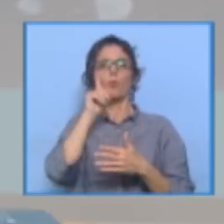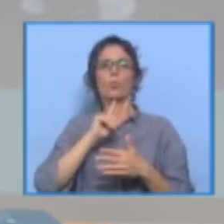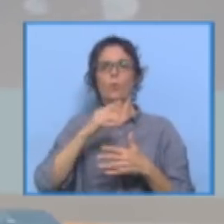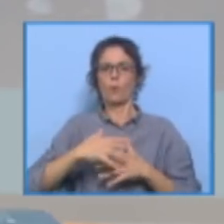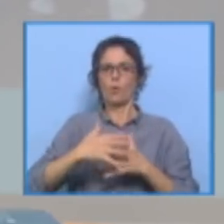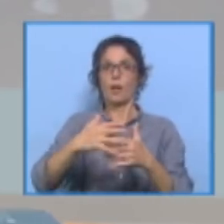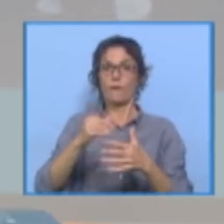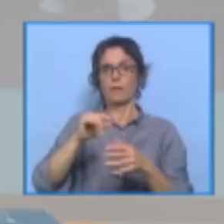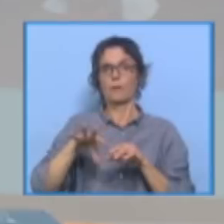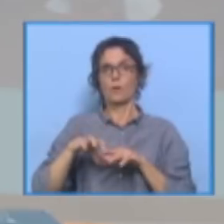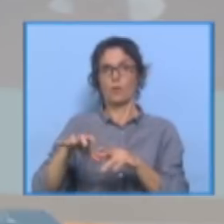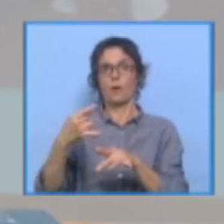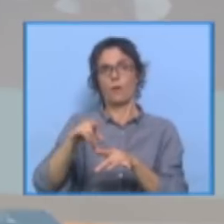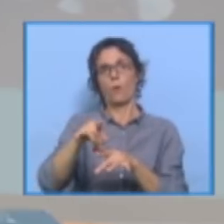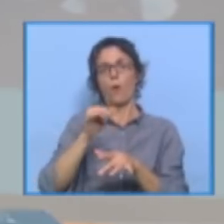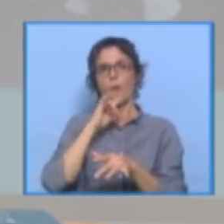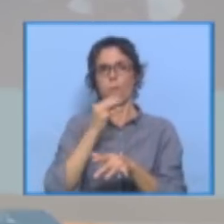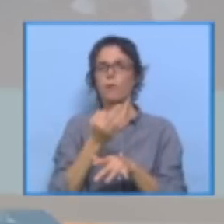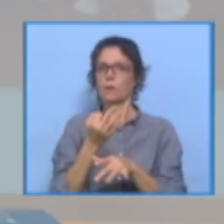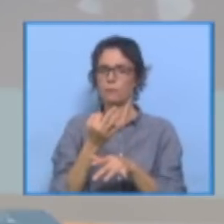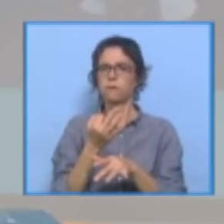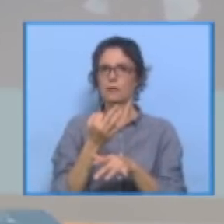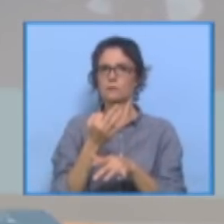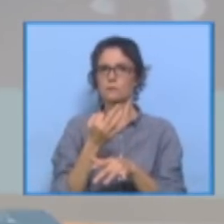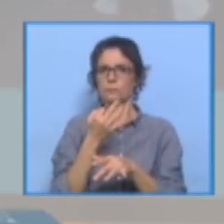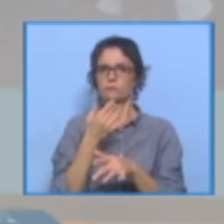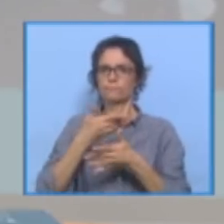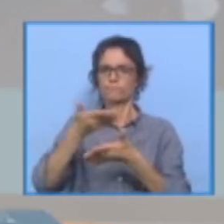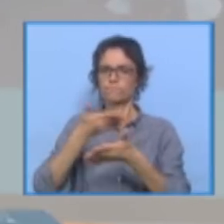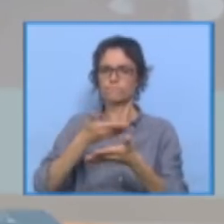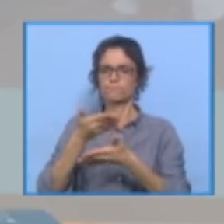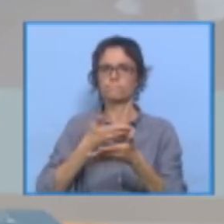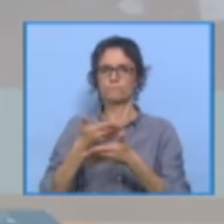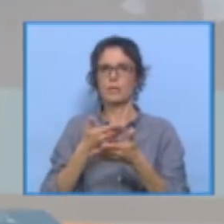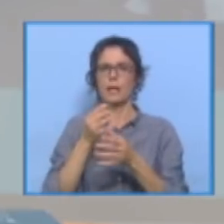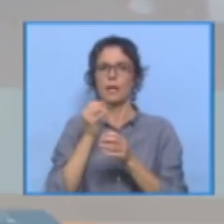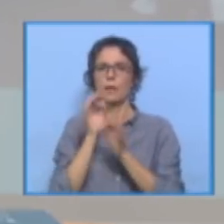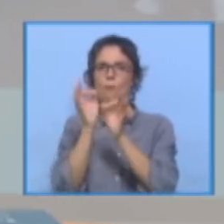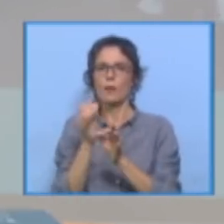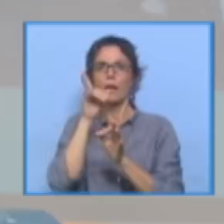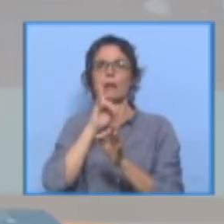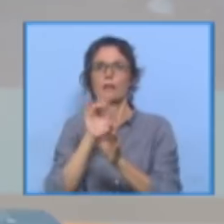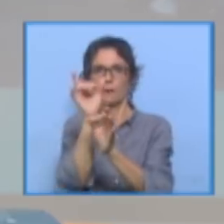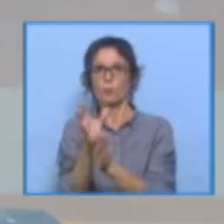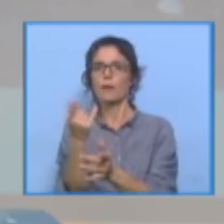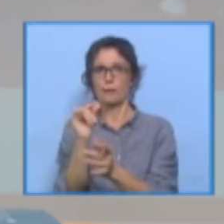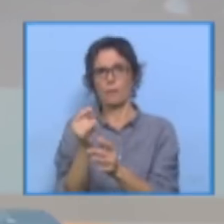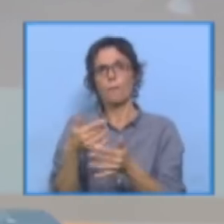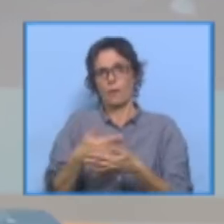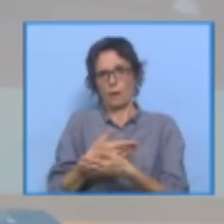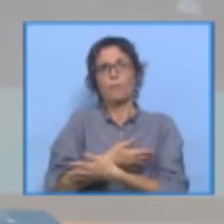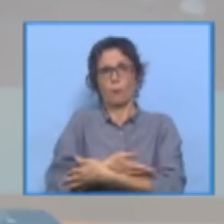duas, quer para a paciente grávida, quer para a sua filha. Foi a conclusão que chegou na sua tese de doutoramento. Isso mesmo, como é evidente, não podia ser outra. Aliás, a fé não se opõe à razão. E é possível